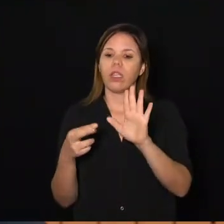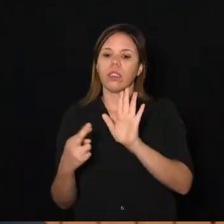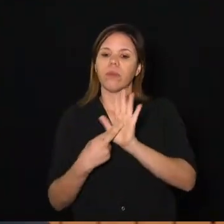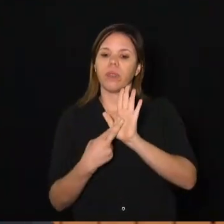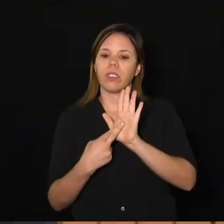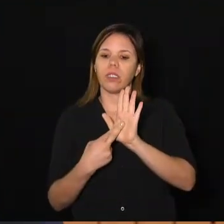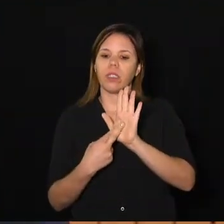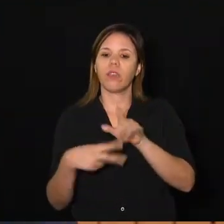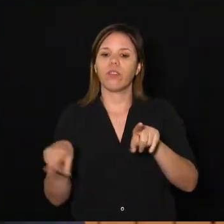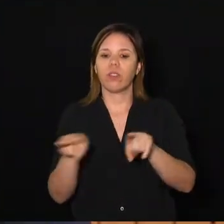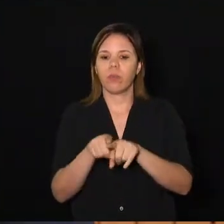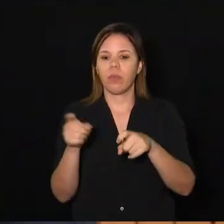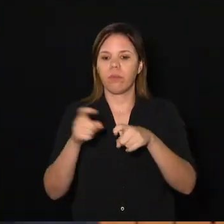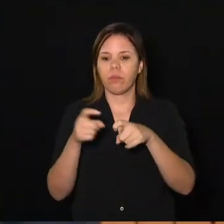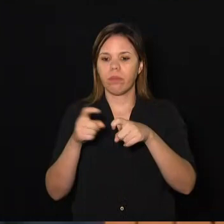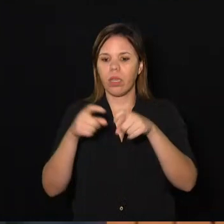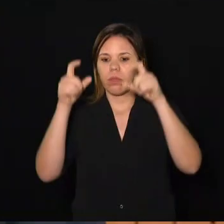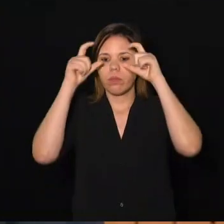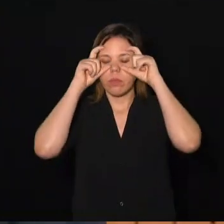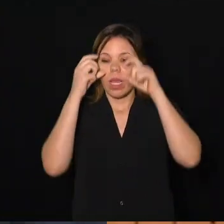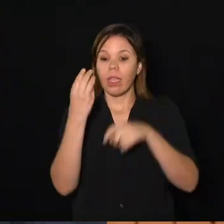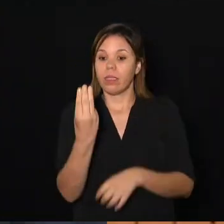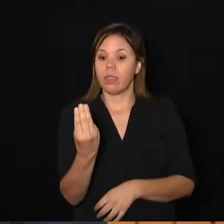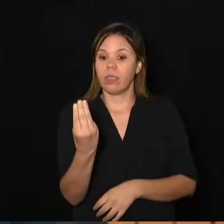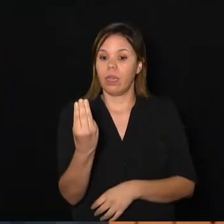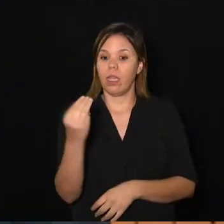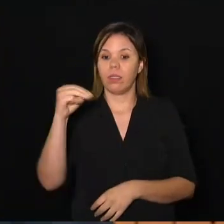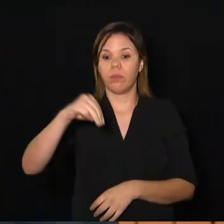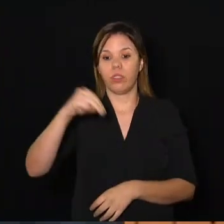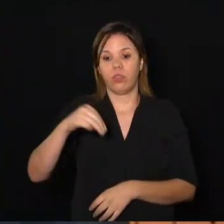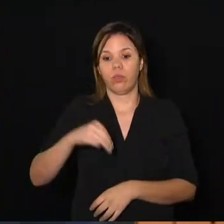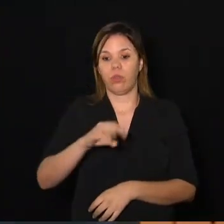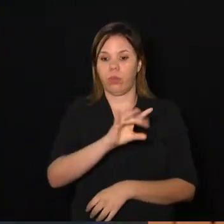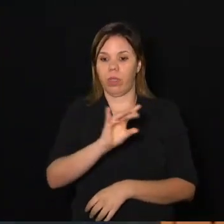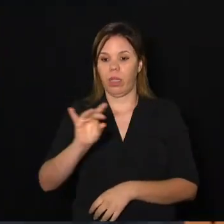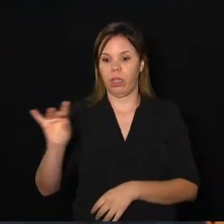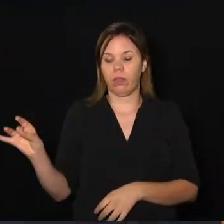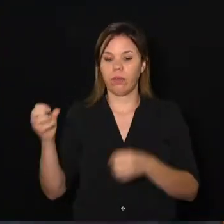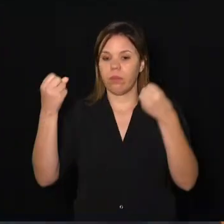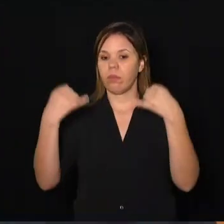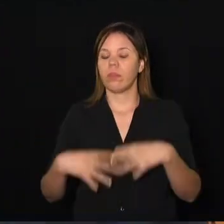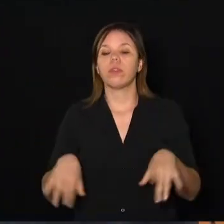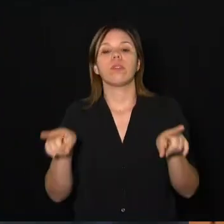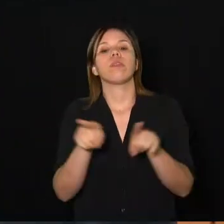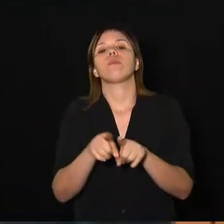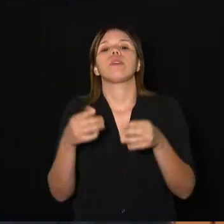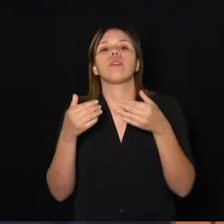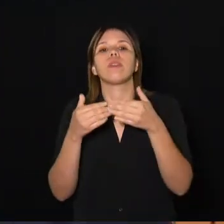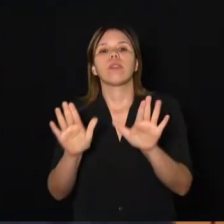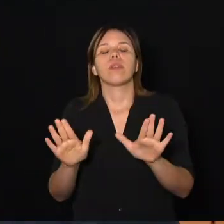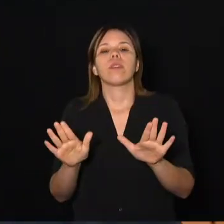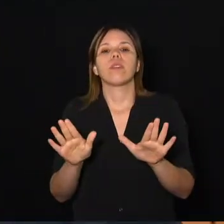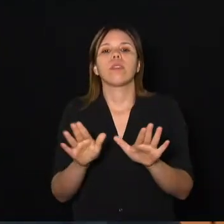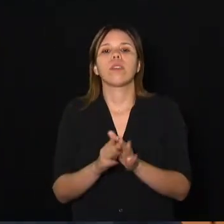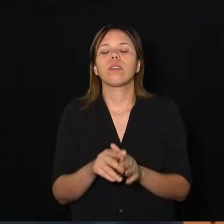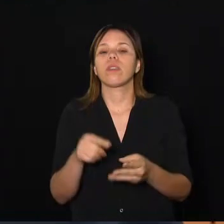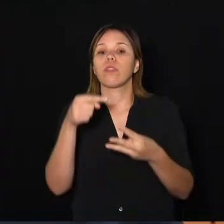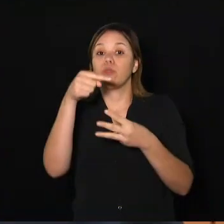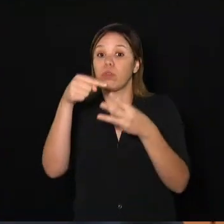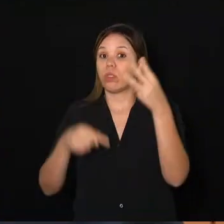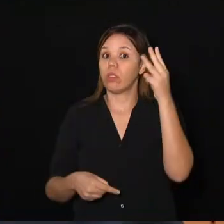dando três minutos a cada um e também também abrirei a palavra aos três